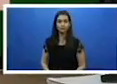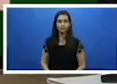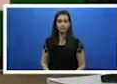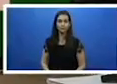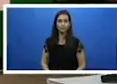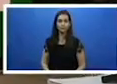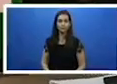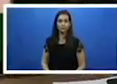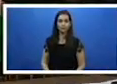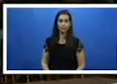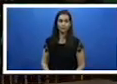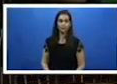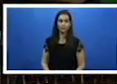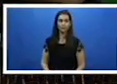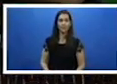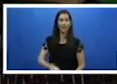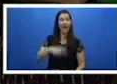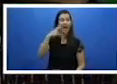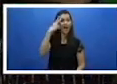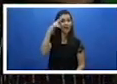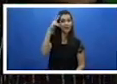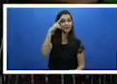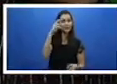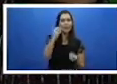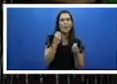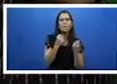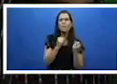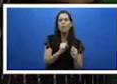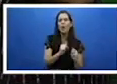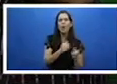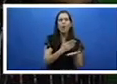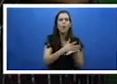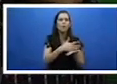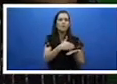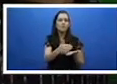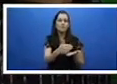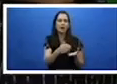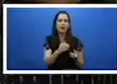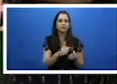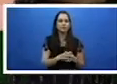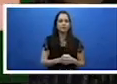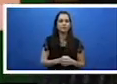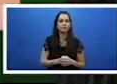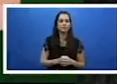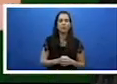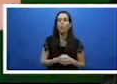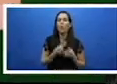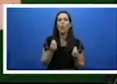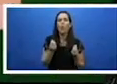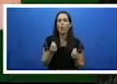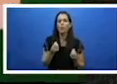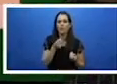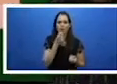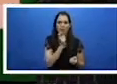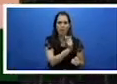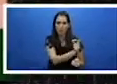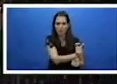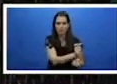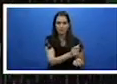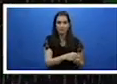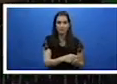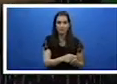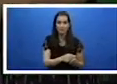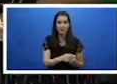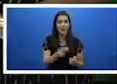nosso roteirinho. A história pode começar assim. Como que eu posso começar a minha história, tá? Era